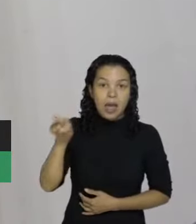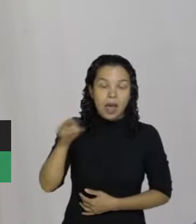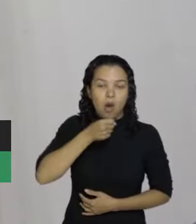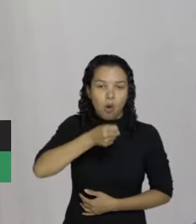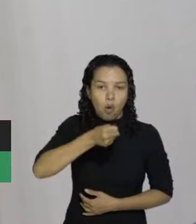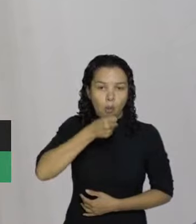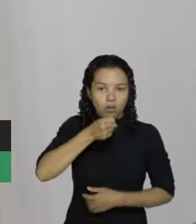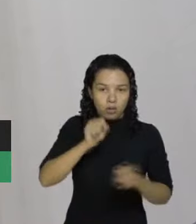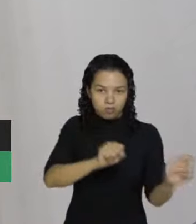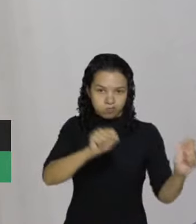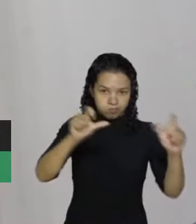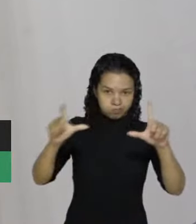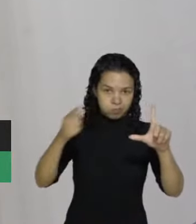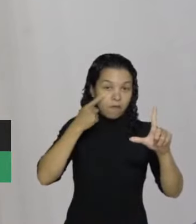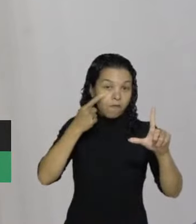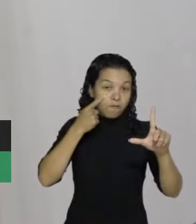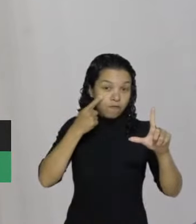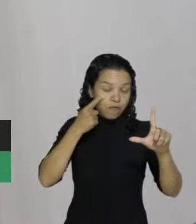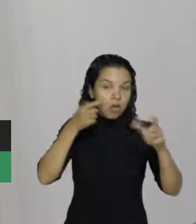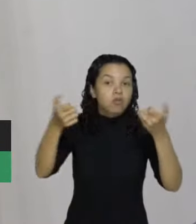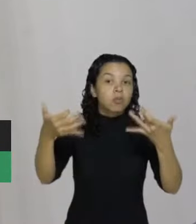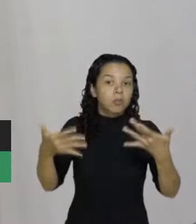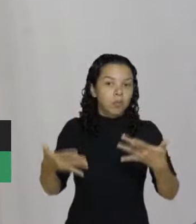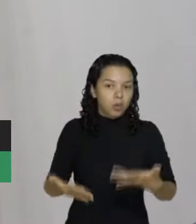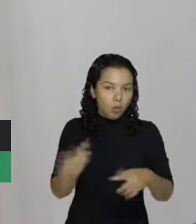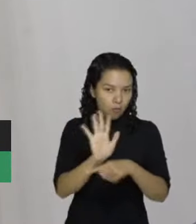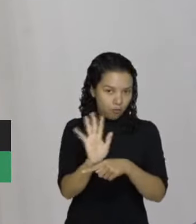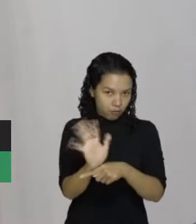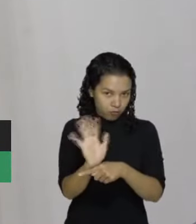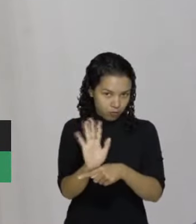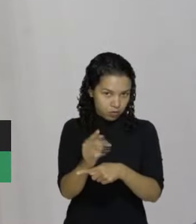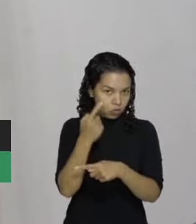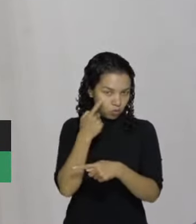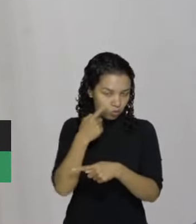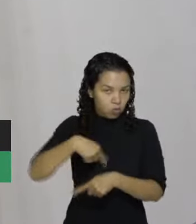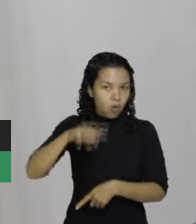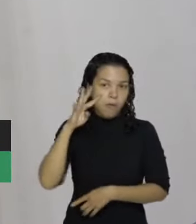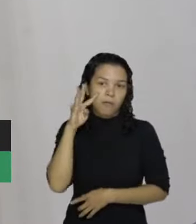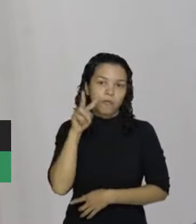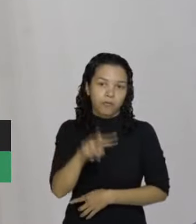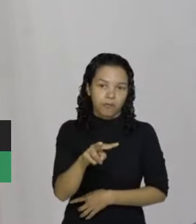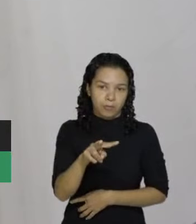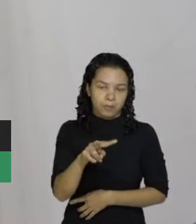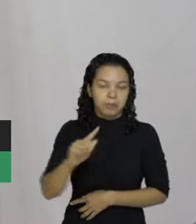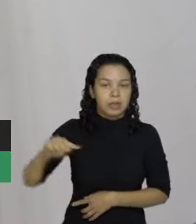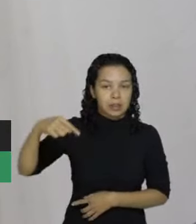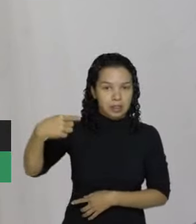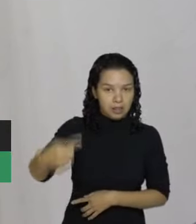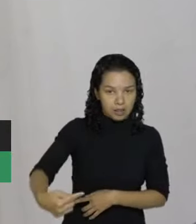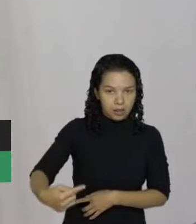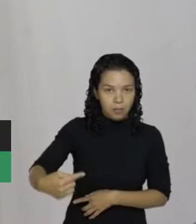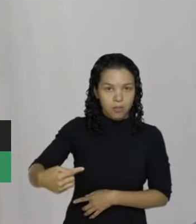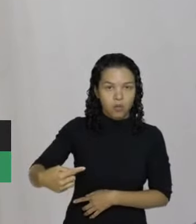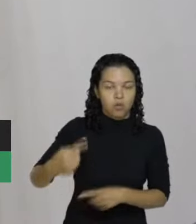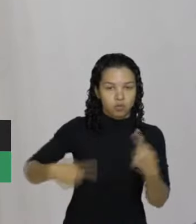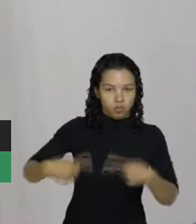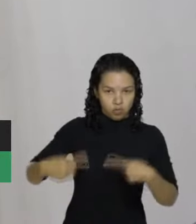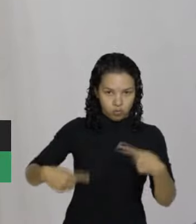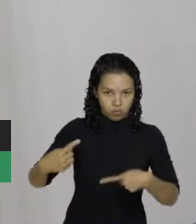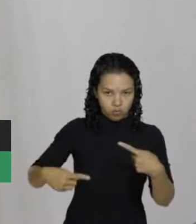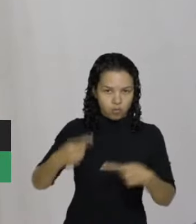possa retransmitir, deputado Marquito, por favor, para que possamos assistir e, em seguida, podemos repercutir com os senhores deputados, para